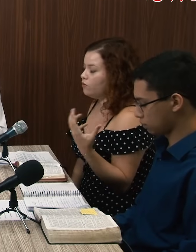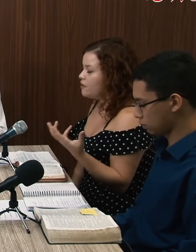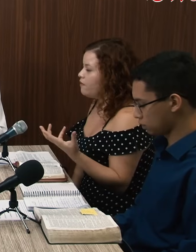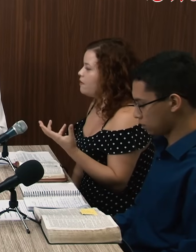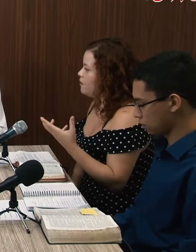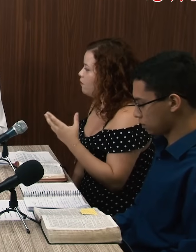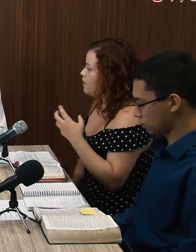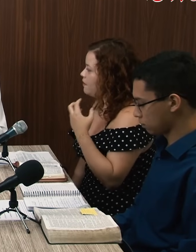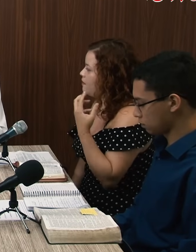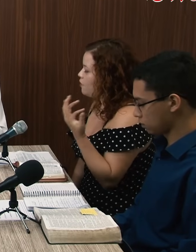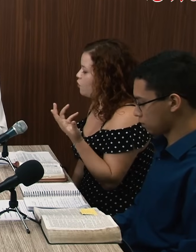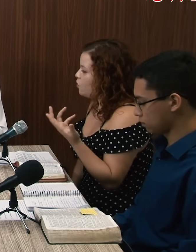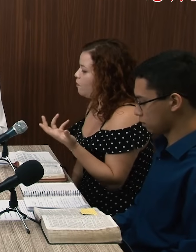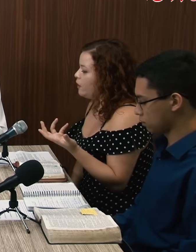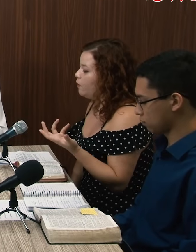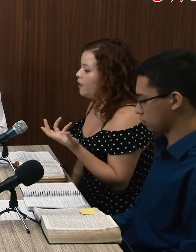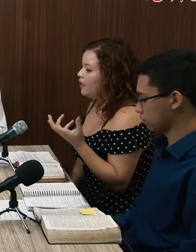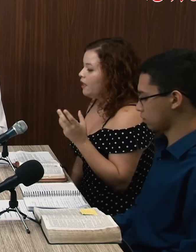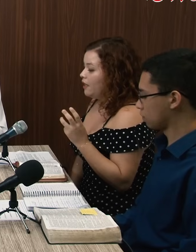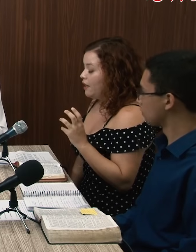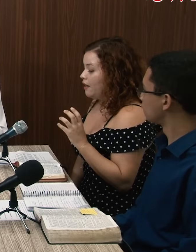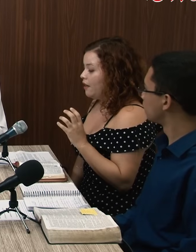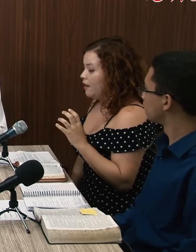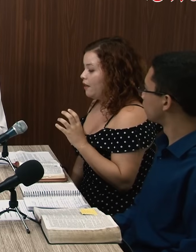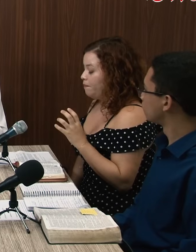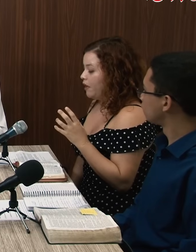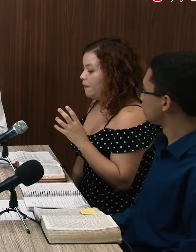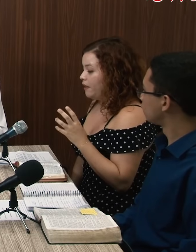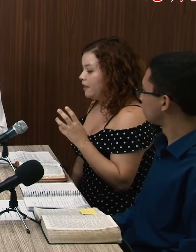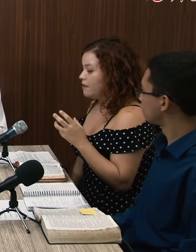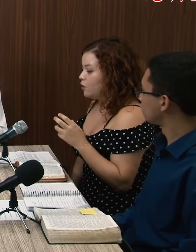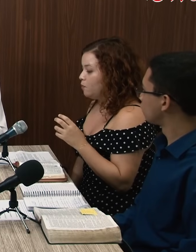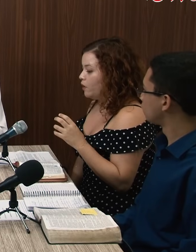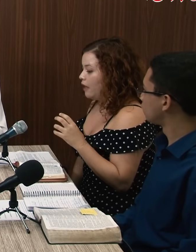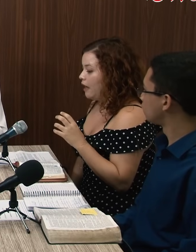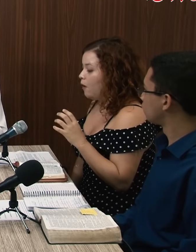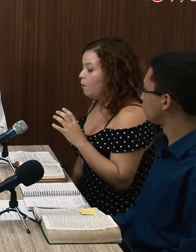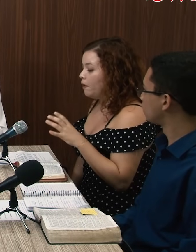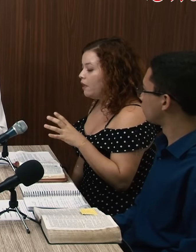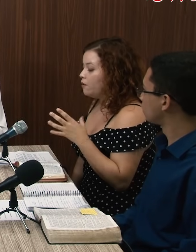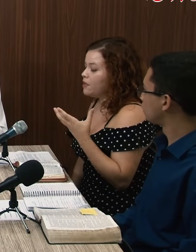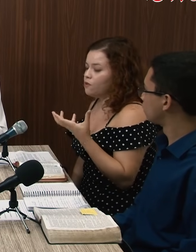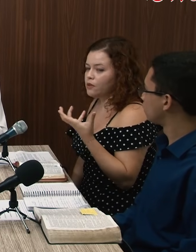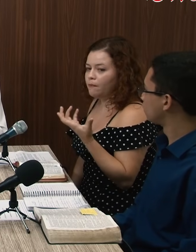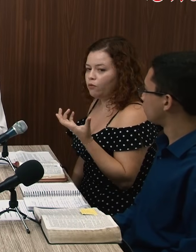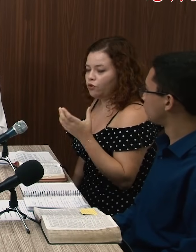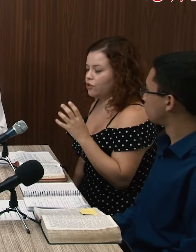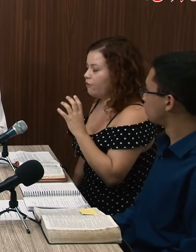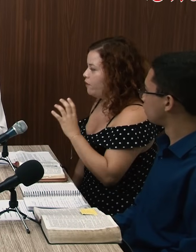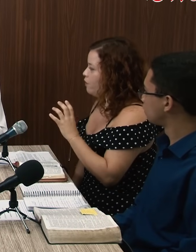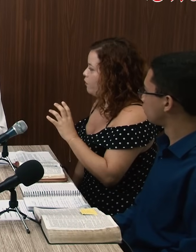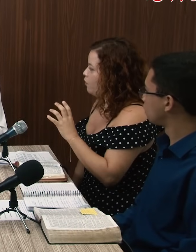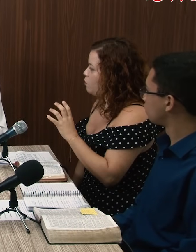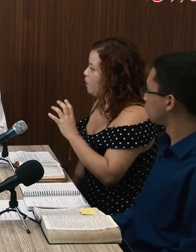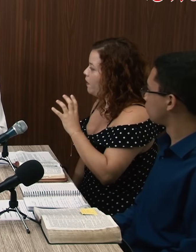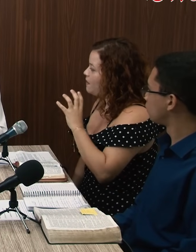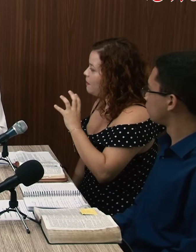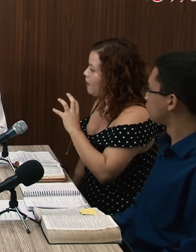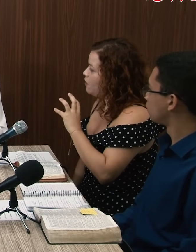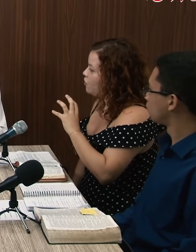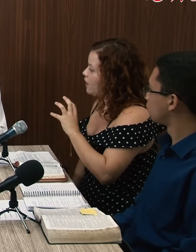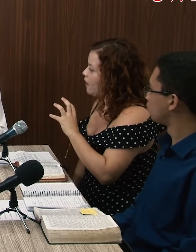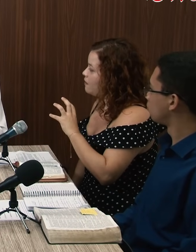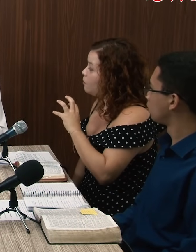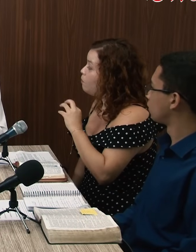expressa em todo esse versículo, desse desejo de comunhão. E é interessante porque a romã, não sei se os irmãos já viram a figura de uma romã,